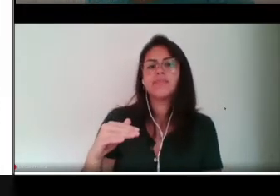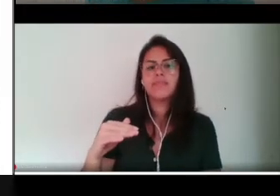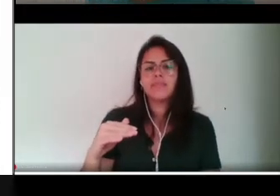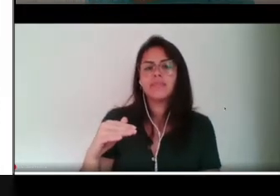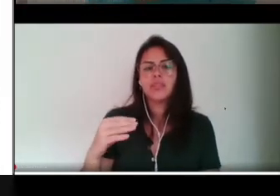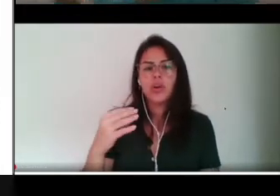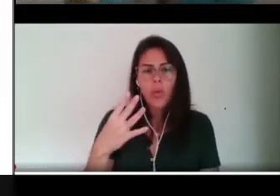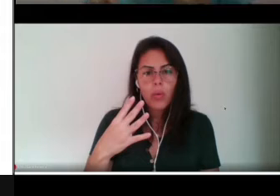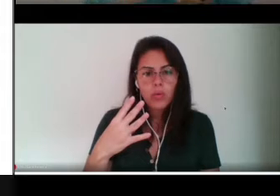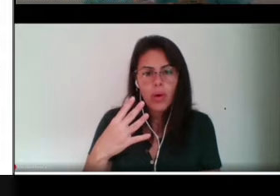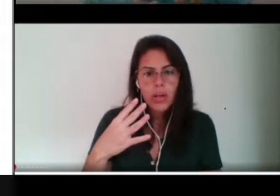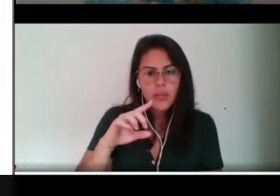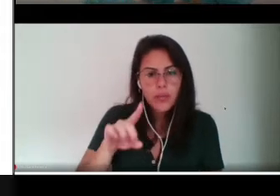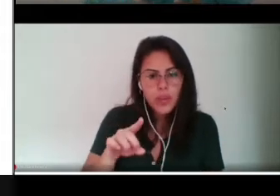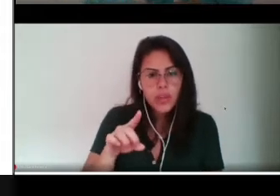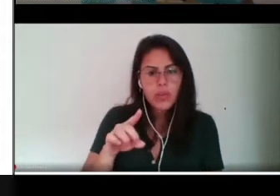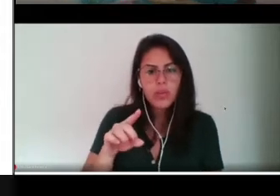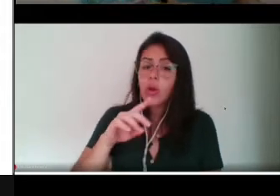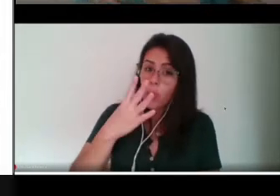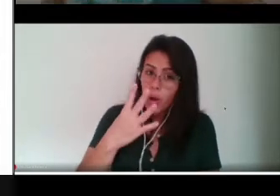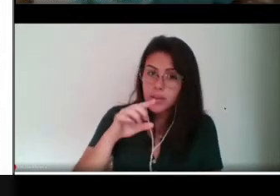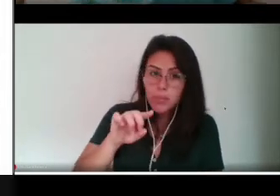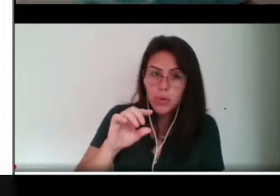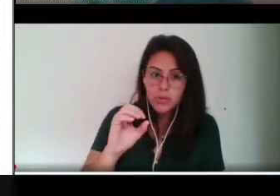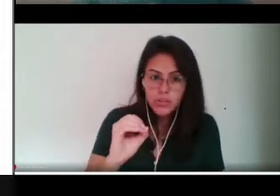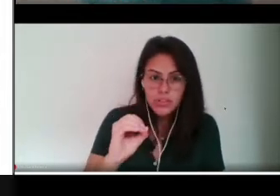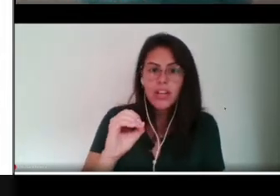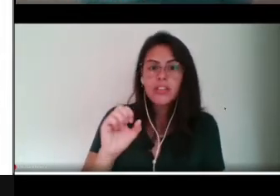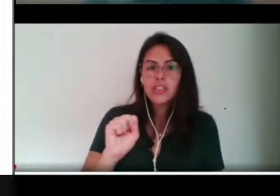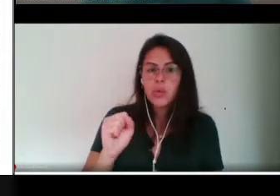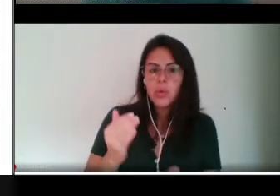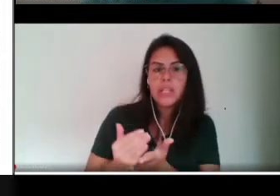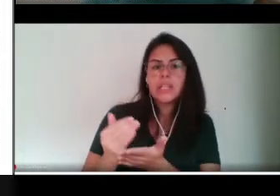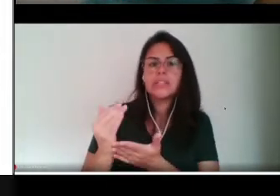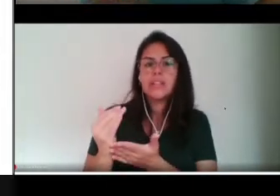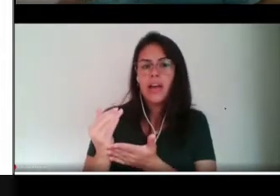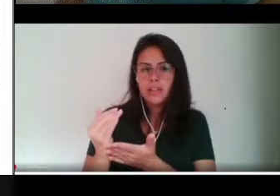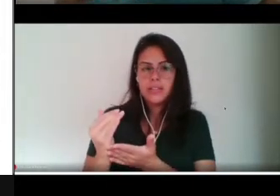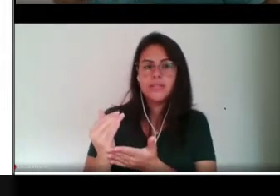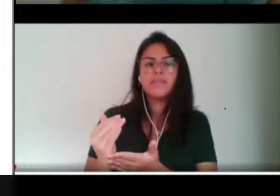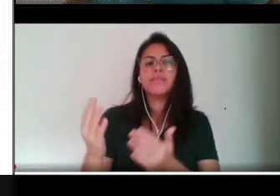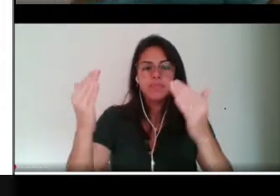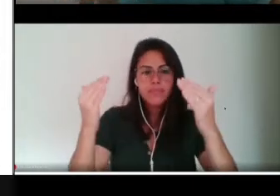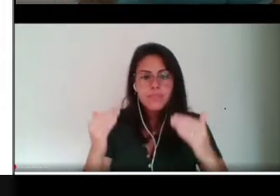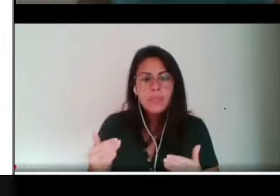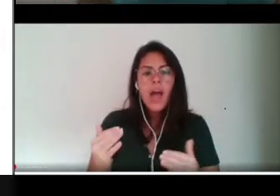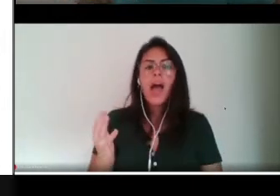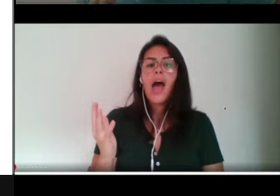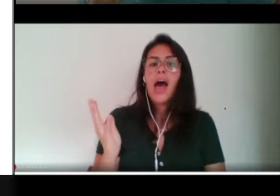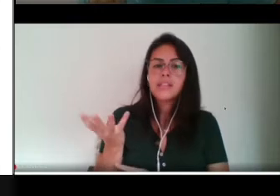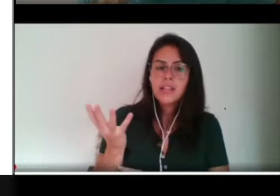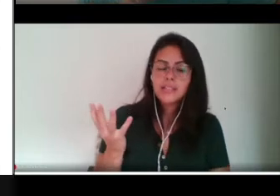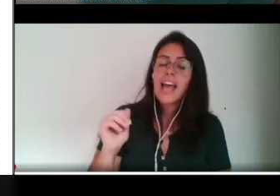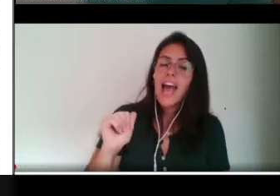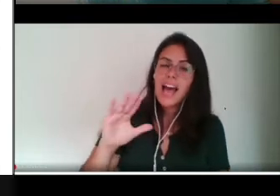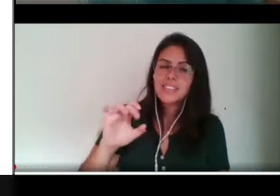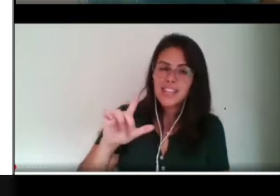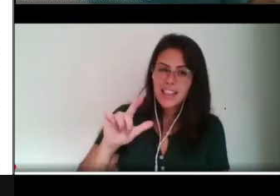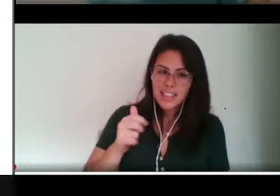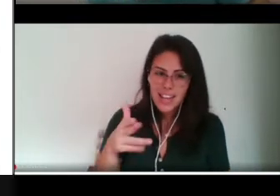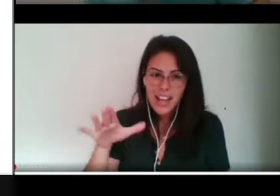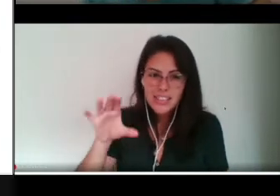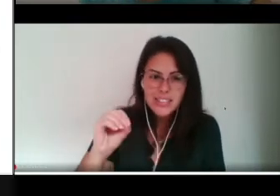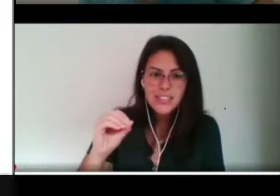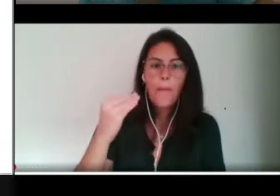5,1 segundos e a aceleração média durante toda a corrida. O que eu preciso saber para fazer um exercício